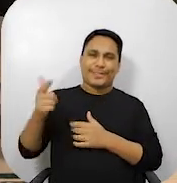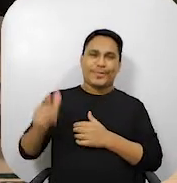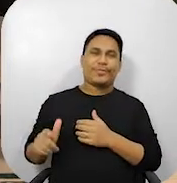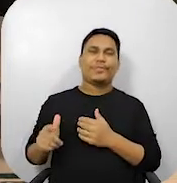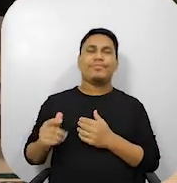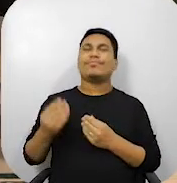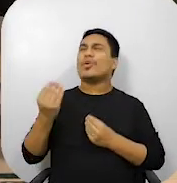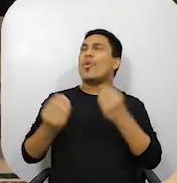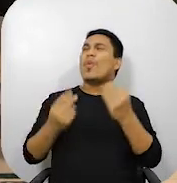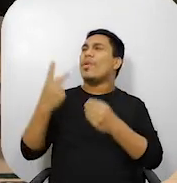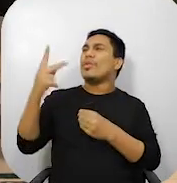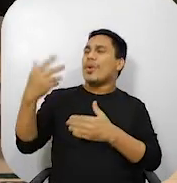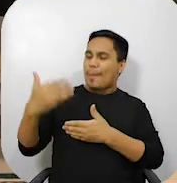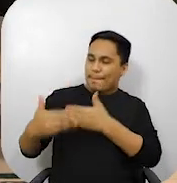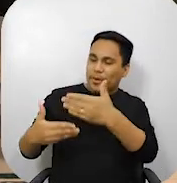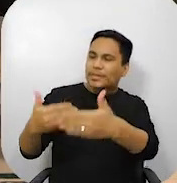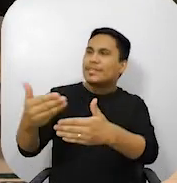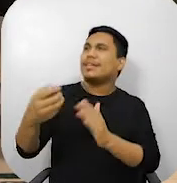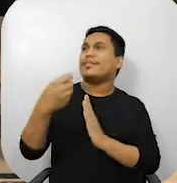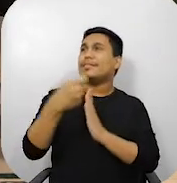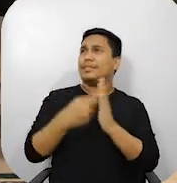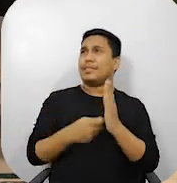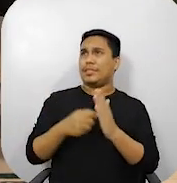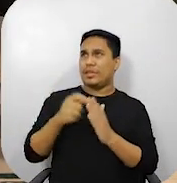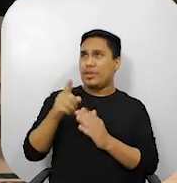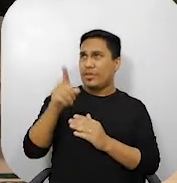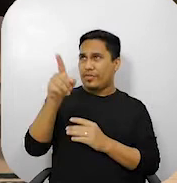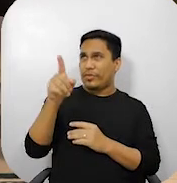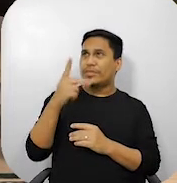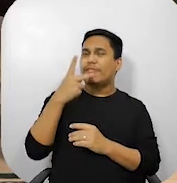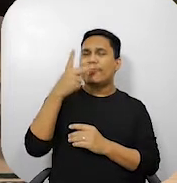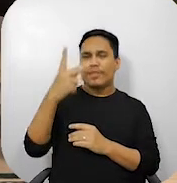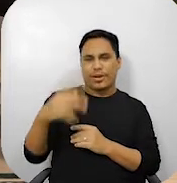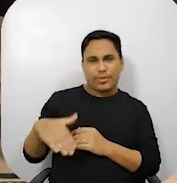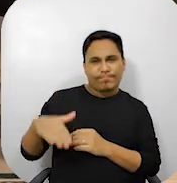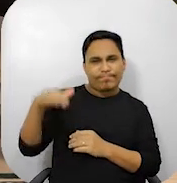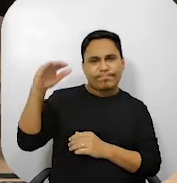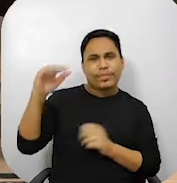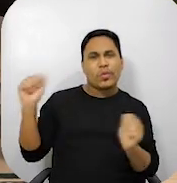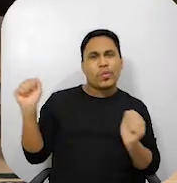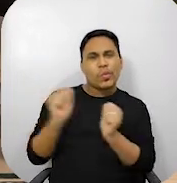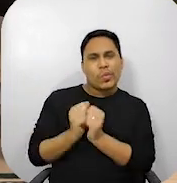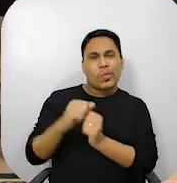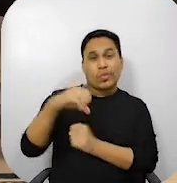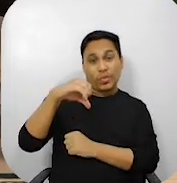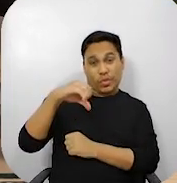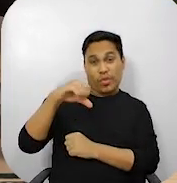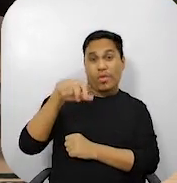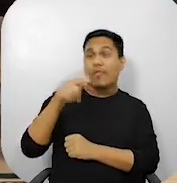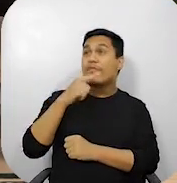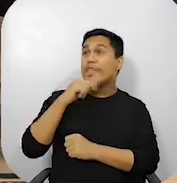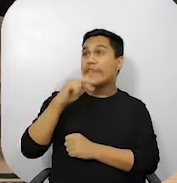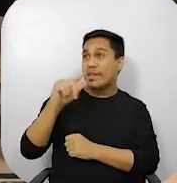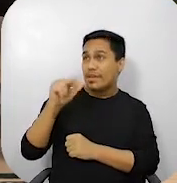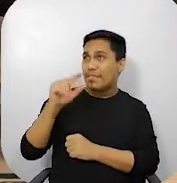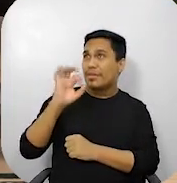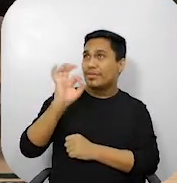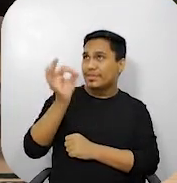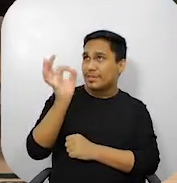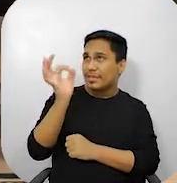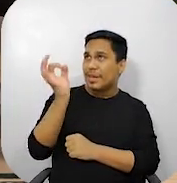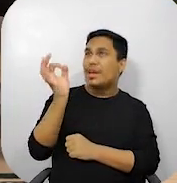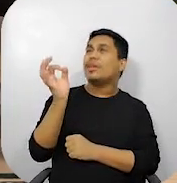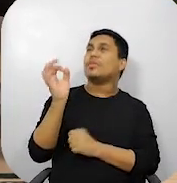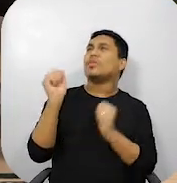de escrita você precisa você falou que cresceu com 9 39 irmãos né tanta gente com pai com